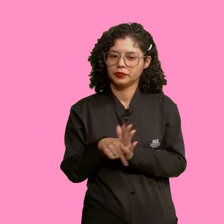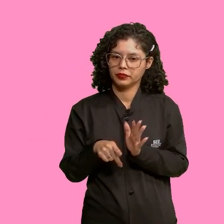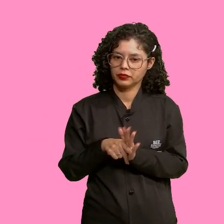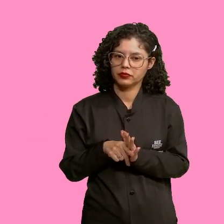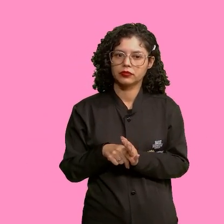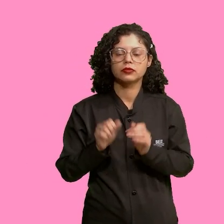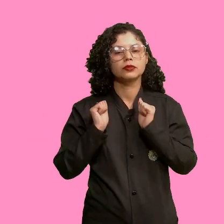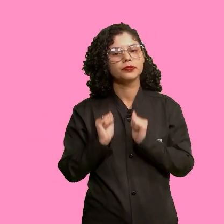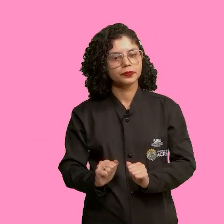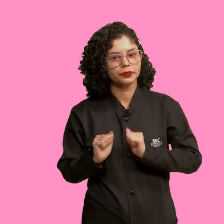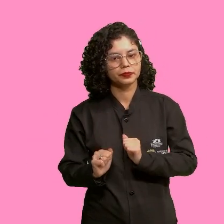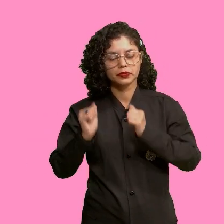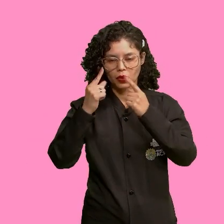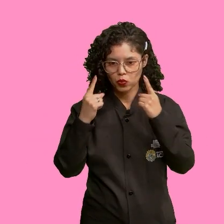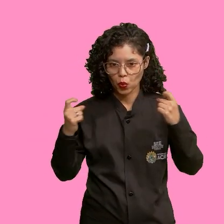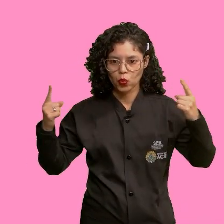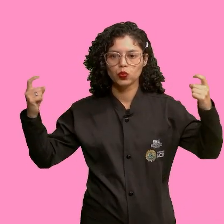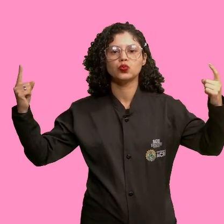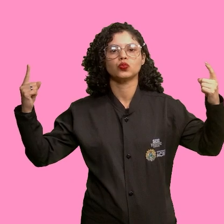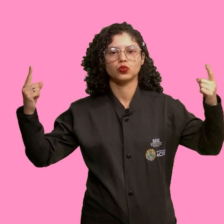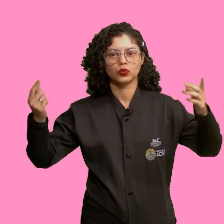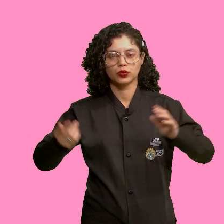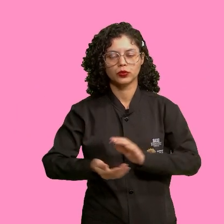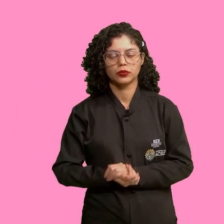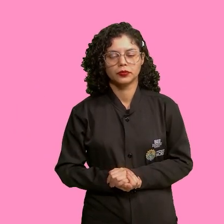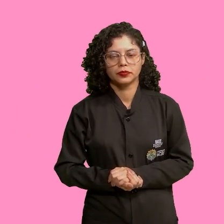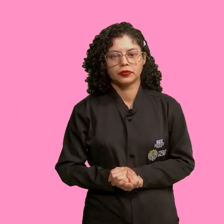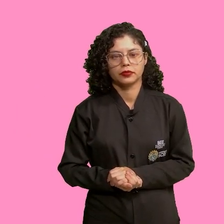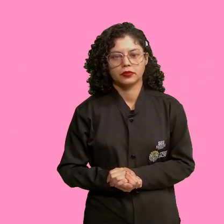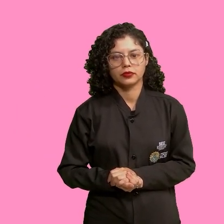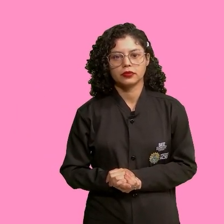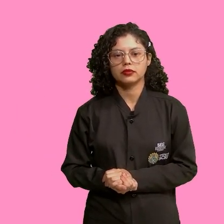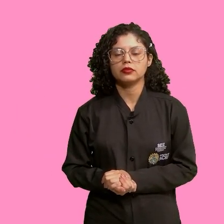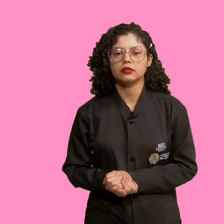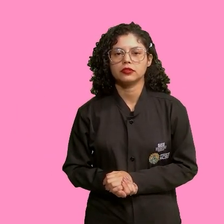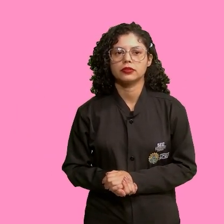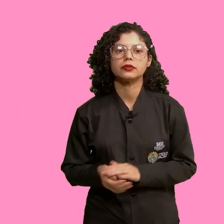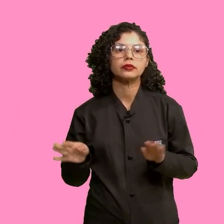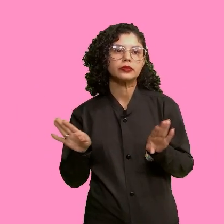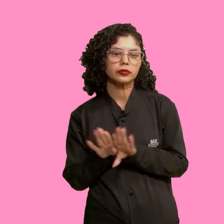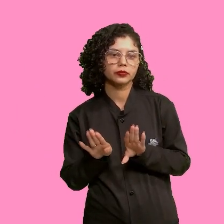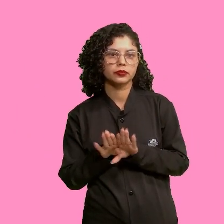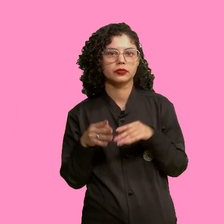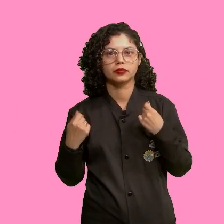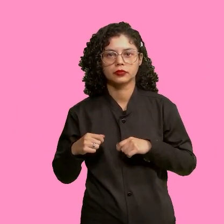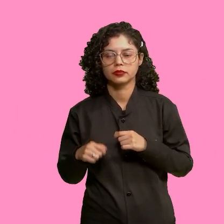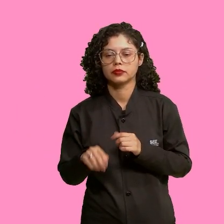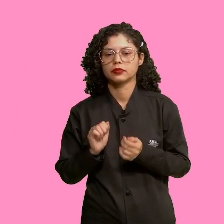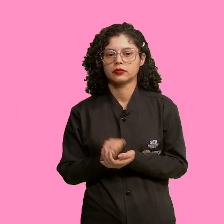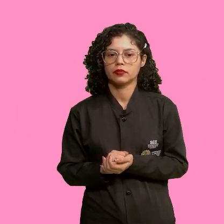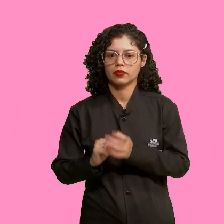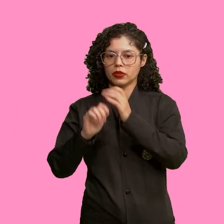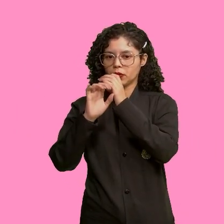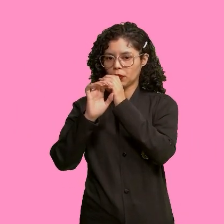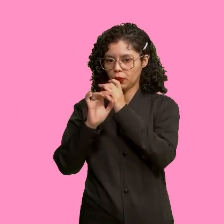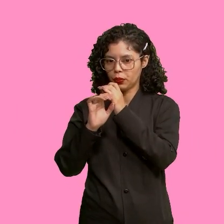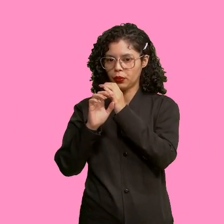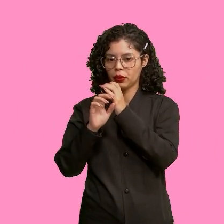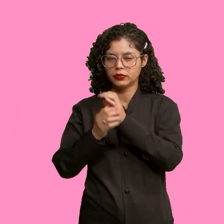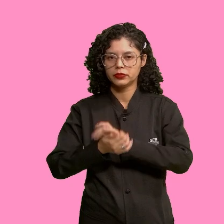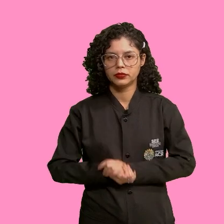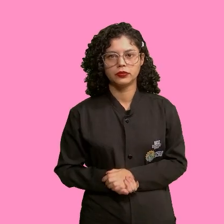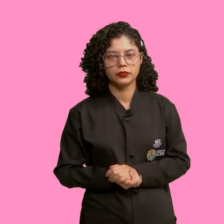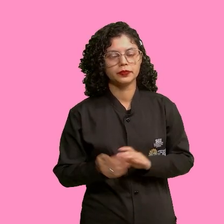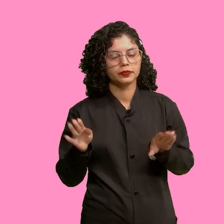para que eles possam emitir o som. O trompete também precisa, mas ele precisa apenas do sopro,